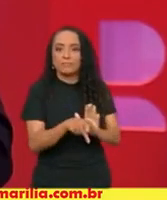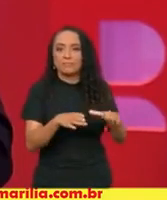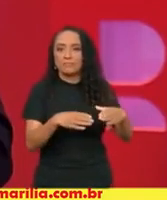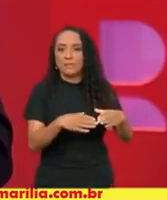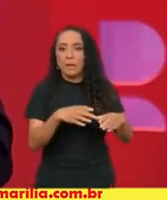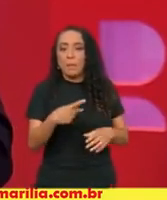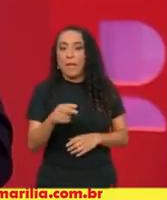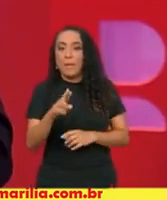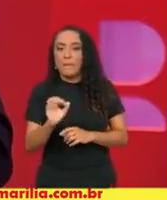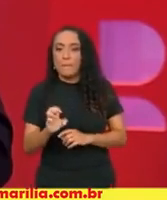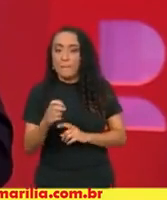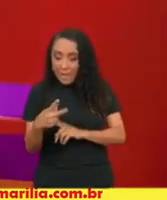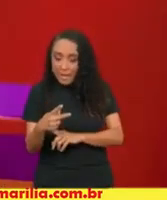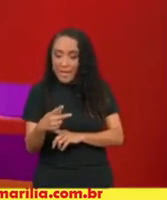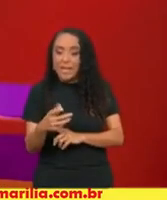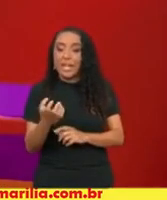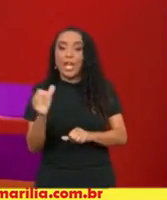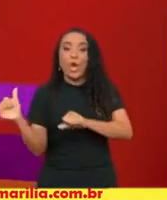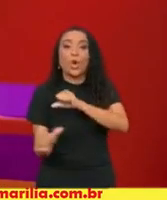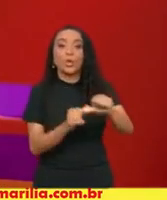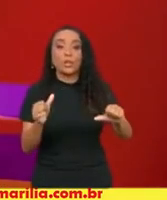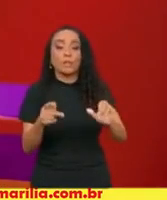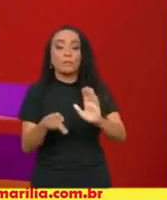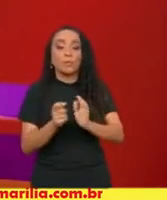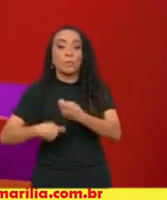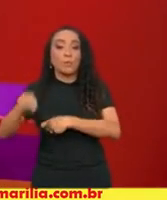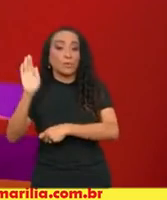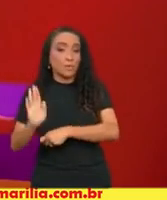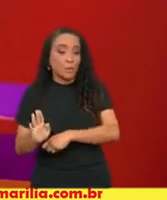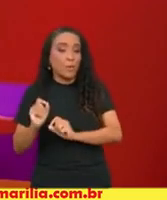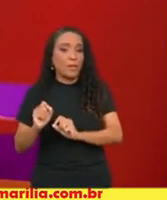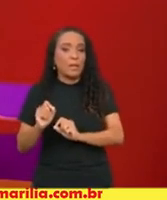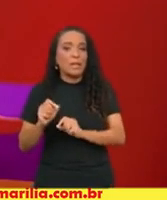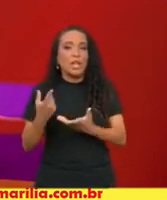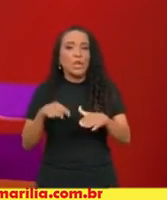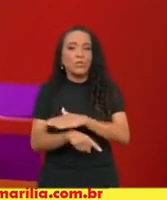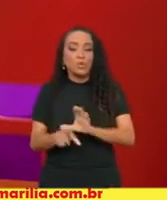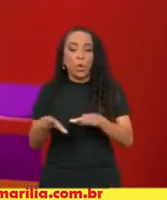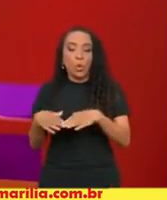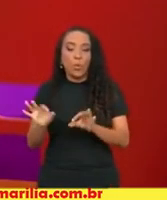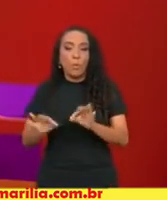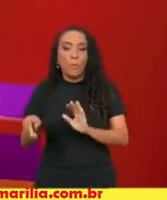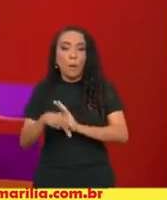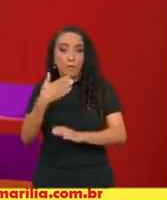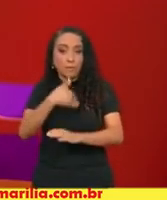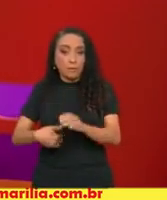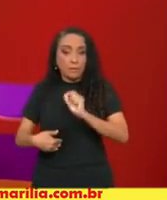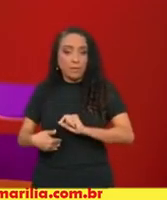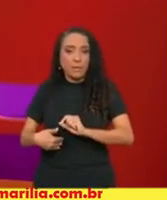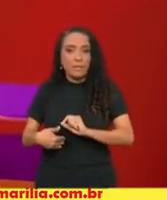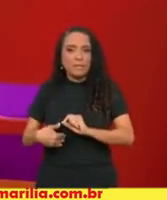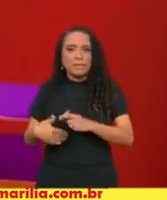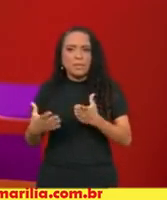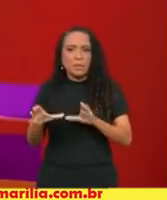que é o oposto do ponto de vista da organização da economia política nacional, né? Querem, no fundo, uma organização agora da República numa toada